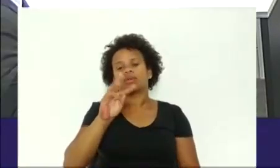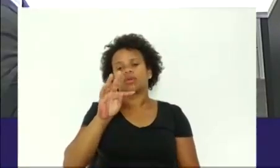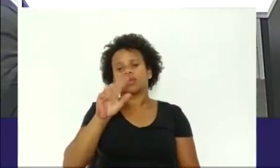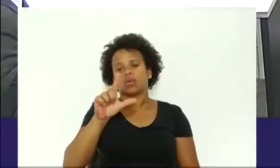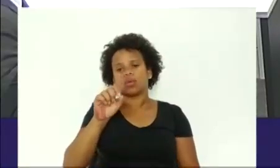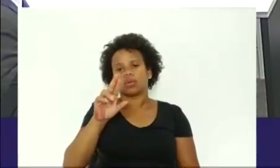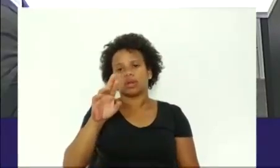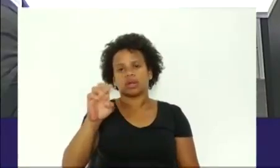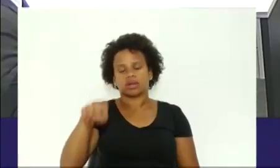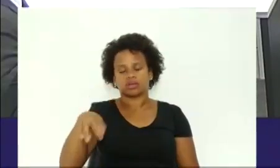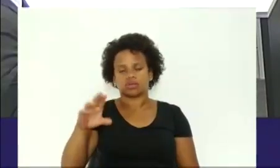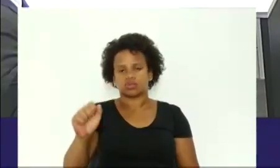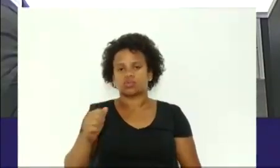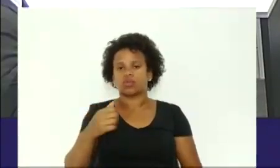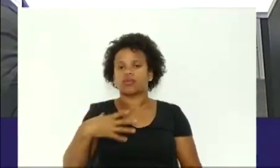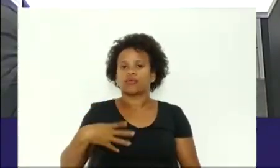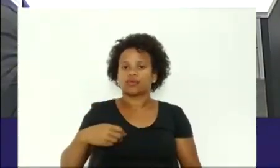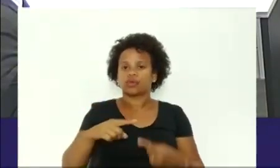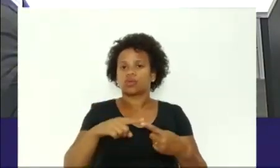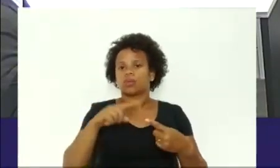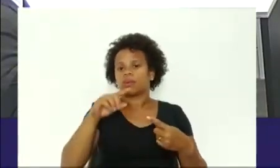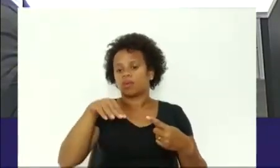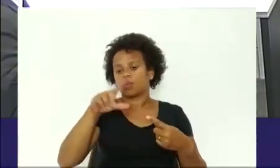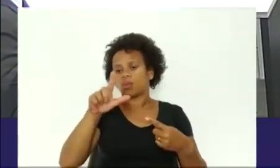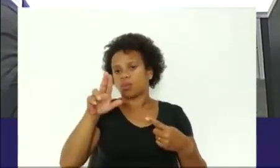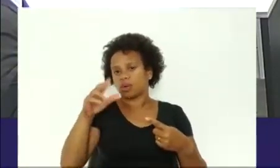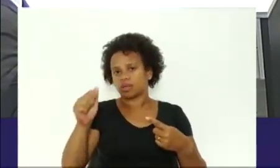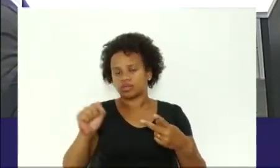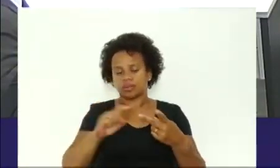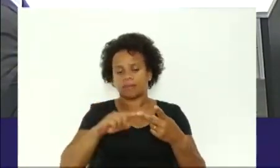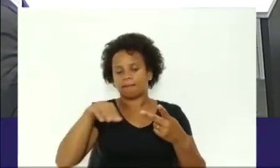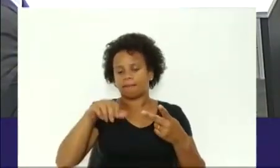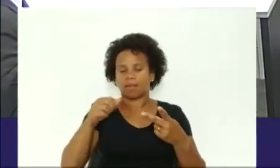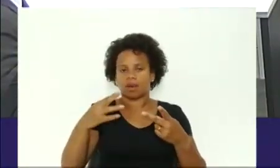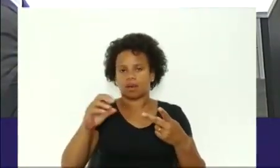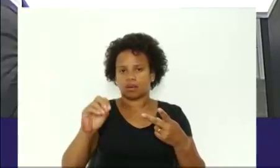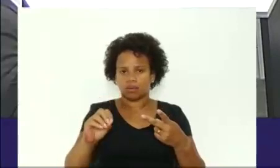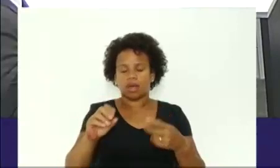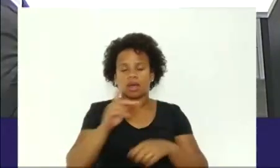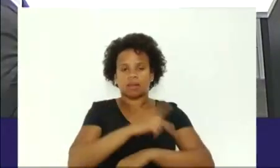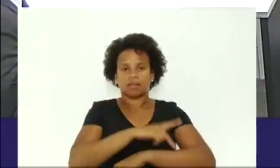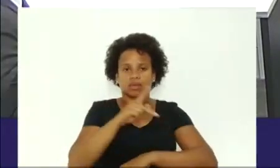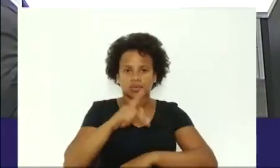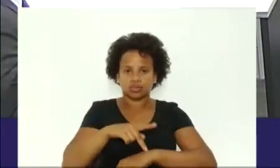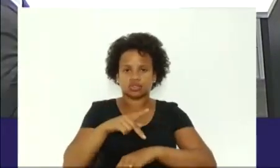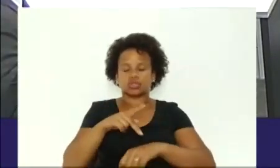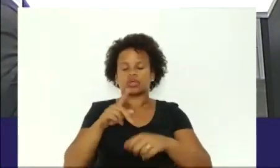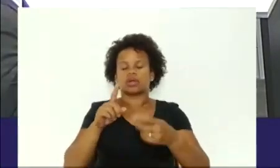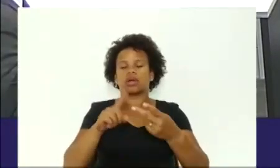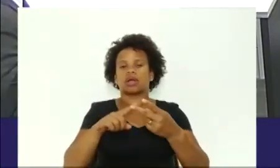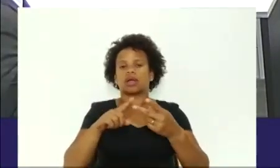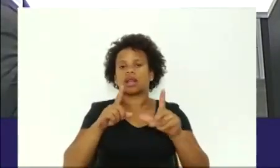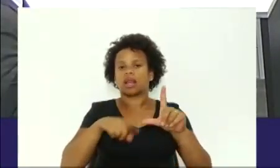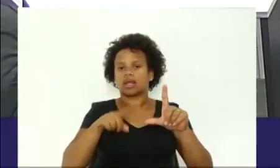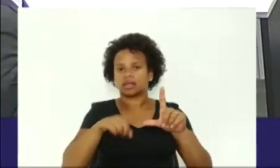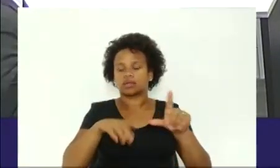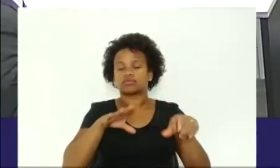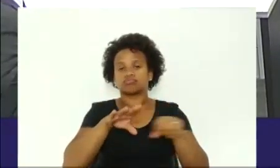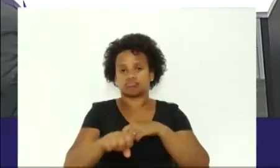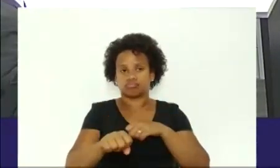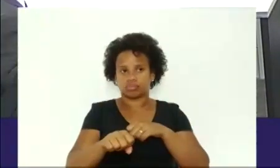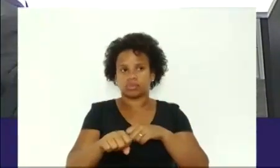filhos, Lucas e Marco Aurélio. É formada em Letras e em Pedagogia, este último curso feito na Unesp de